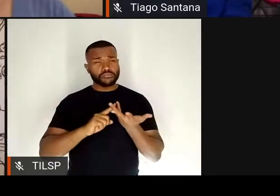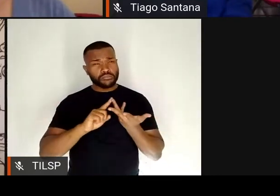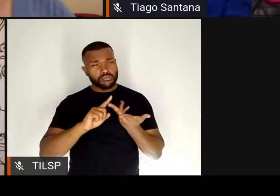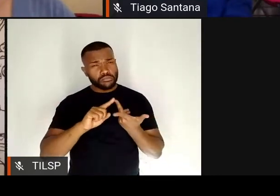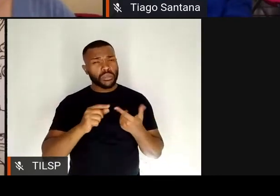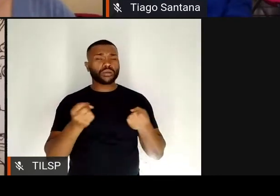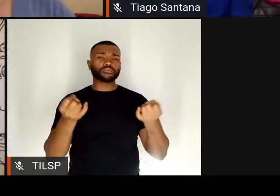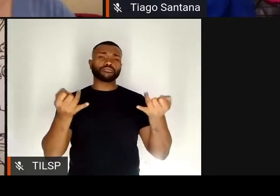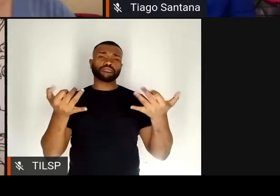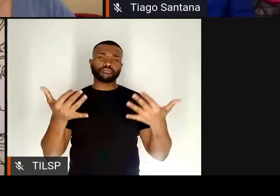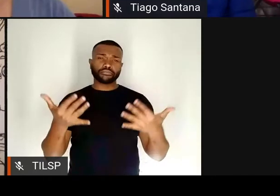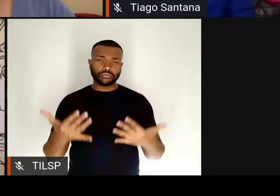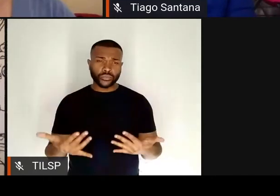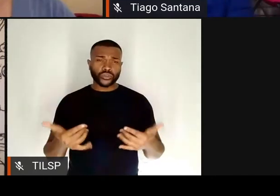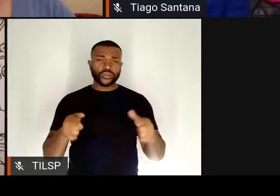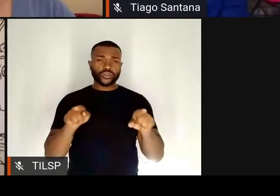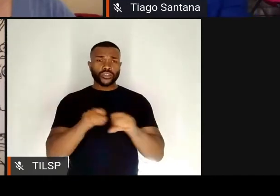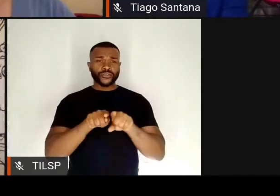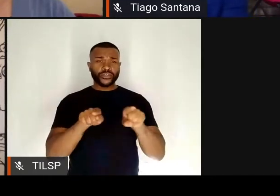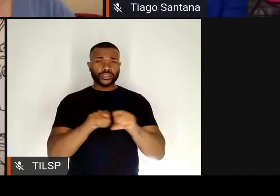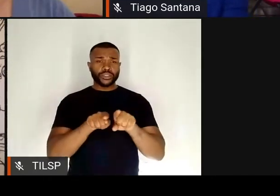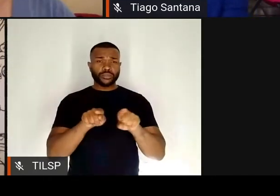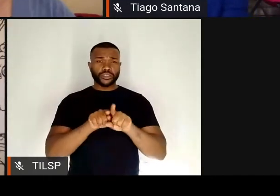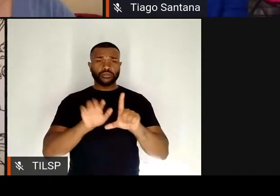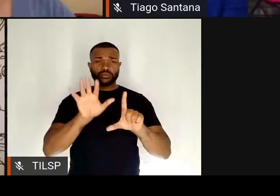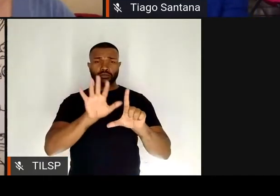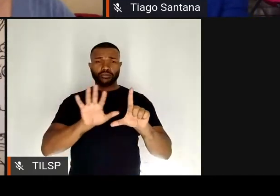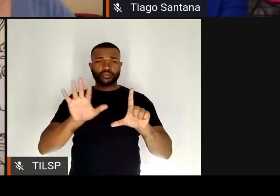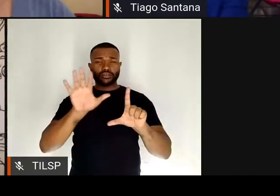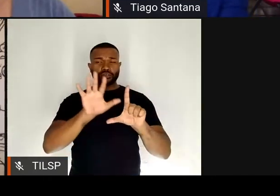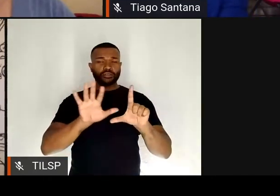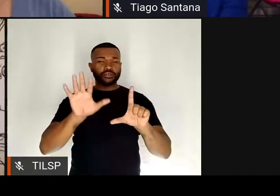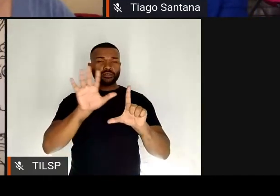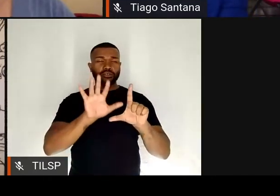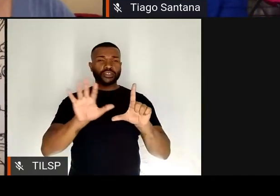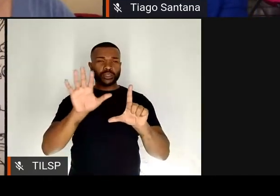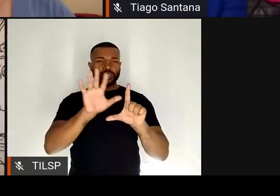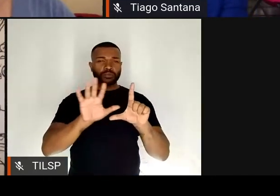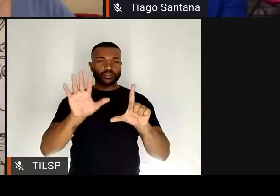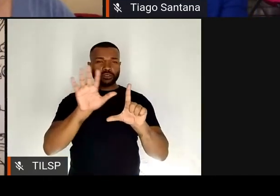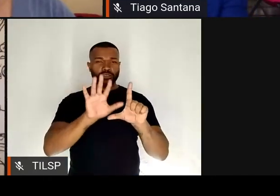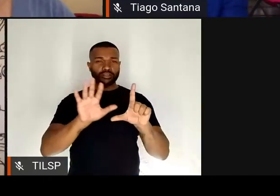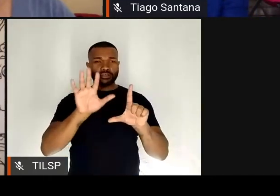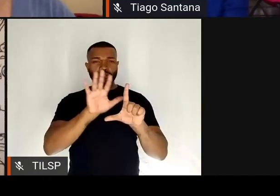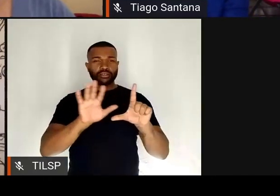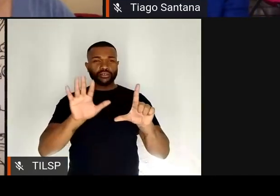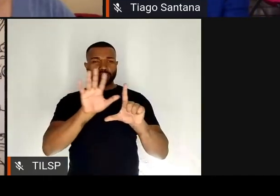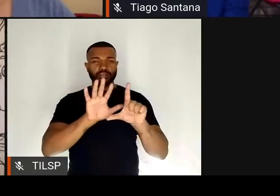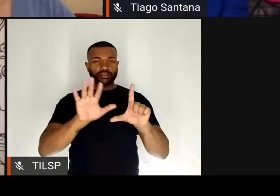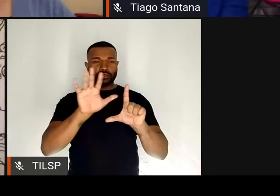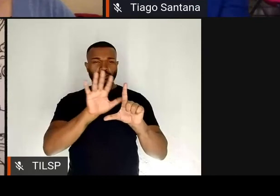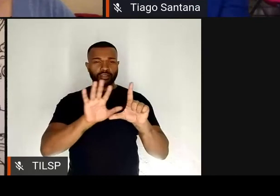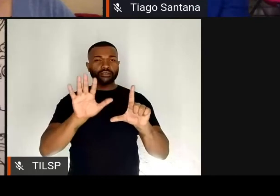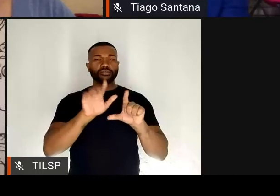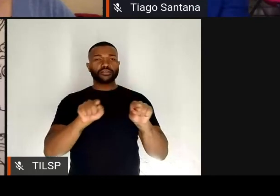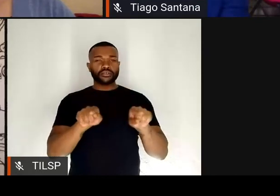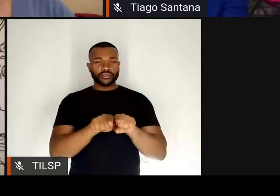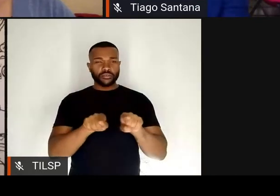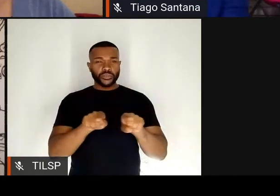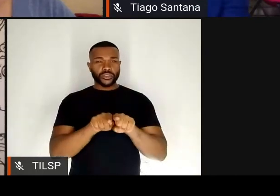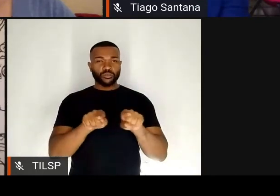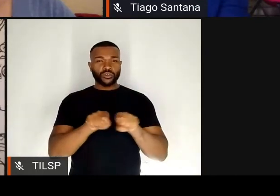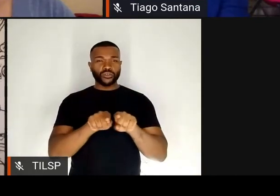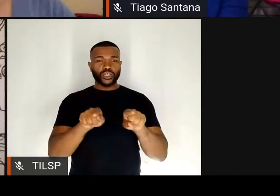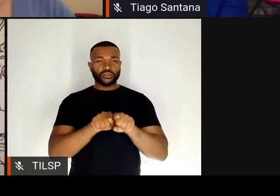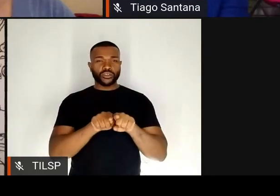pouco de uma imagem icônica, mas que se estende também como um questionamento